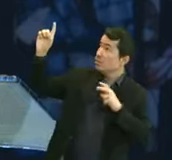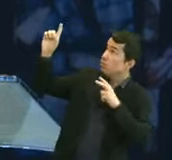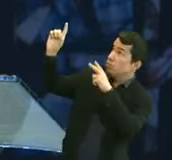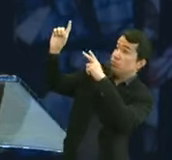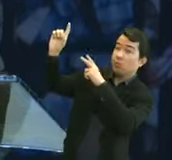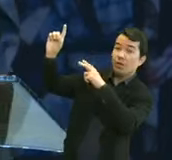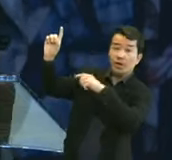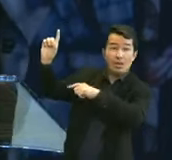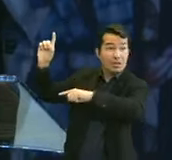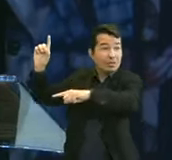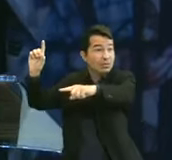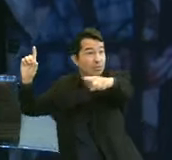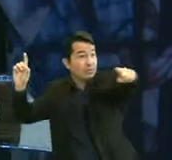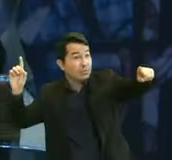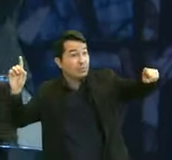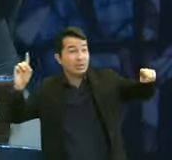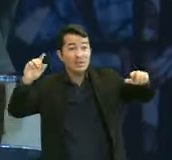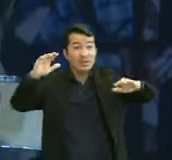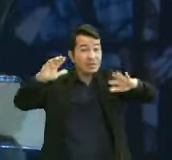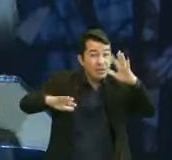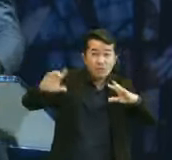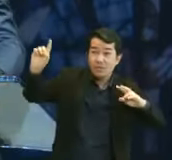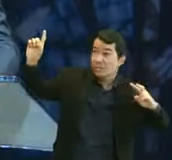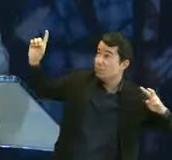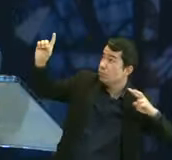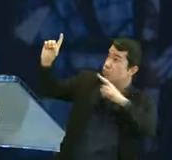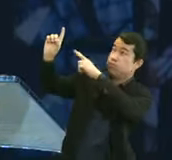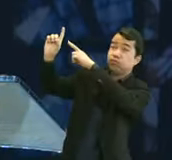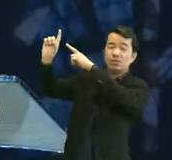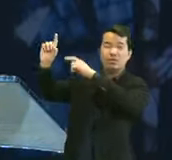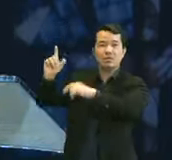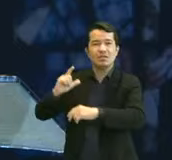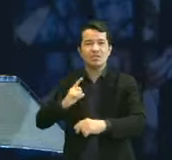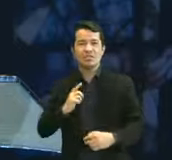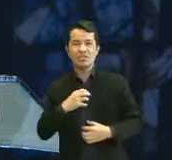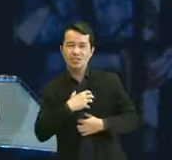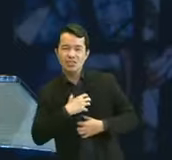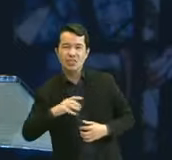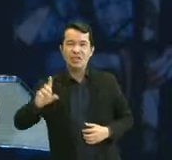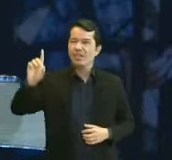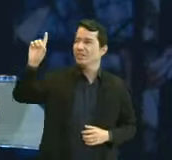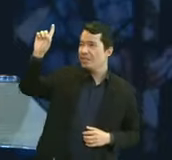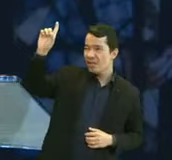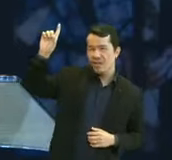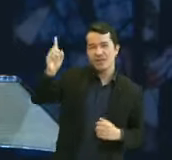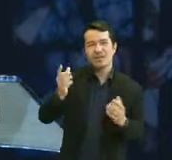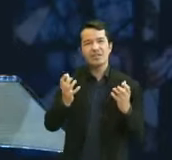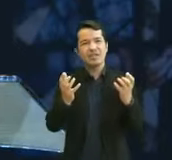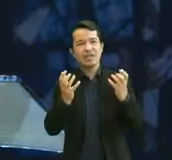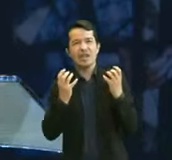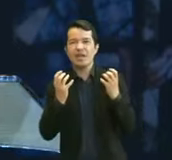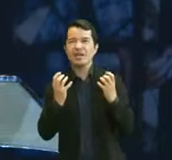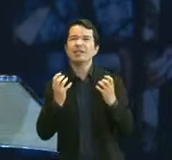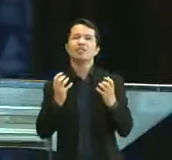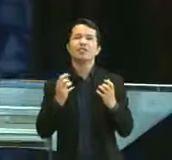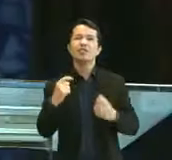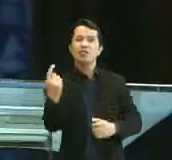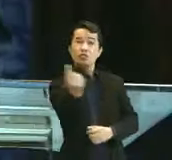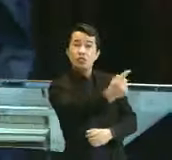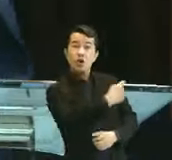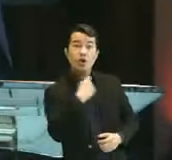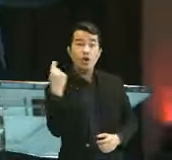talvez a fé seja suscitada nos nossos corações nesses dias. Deus quer despertar fé. Deus quer despertar